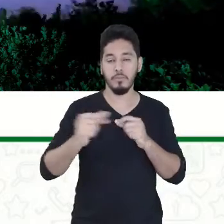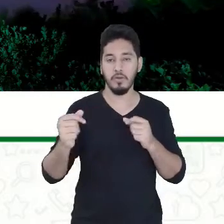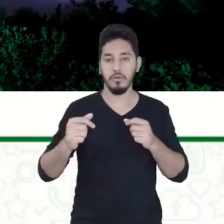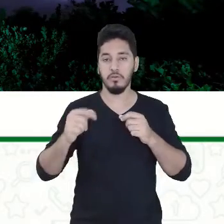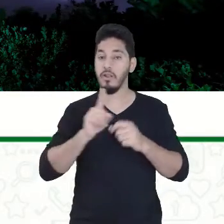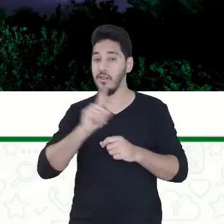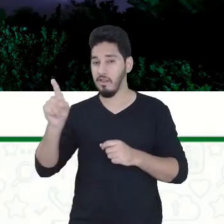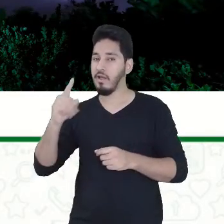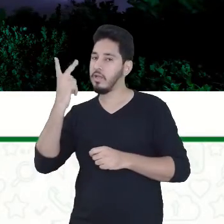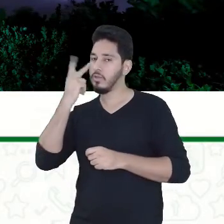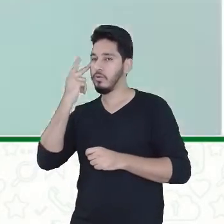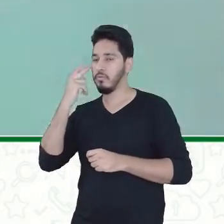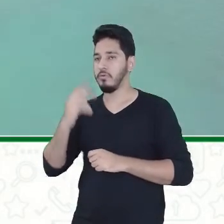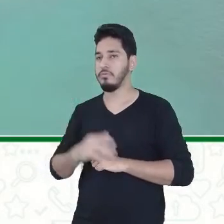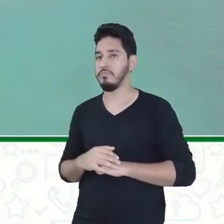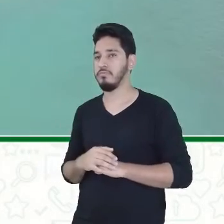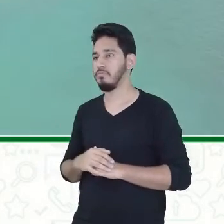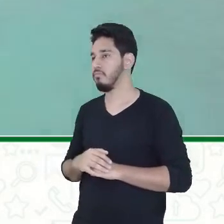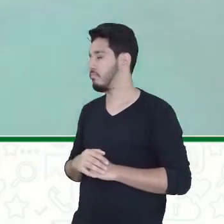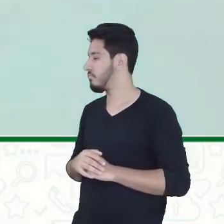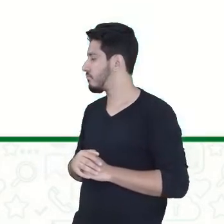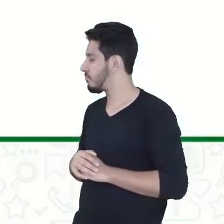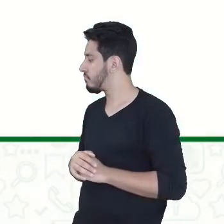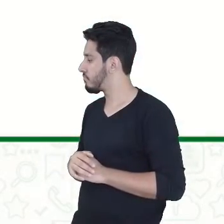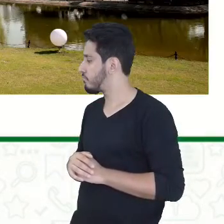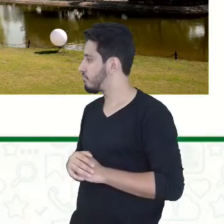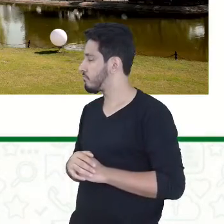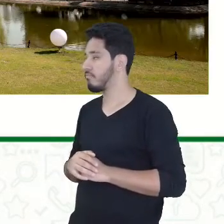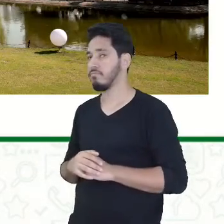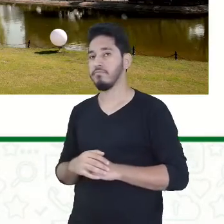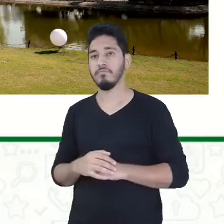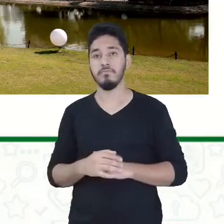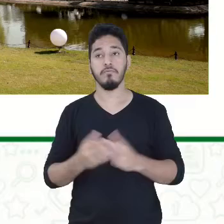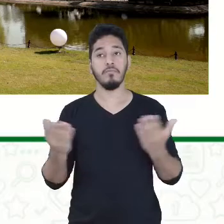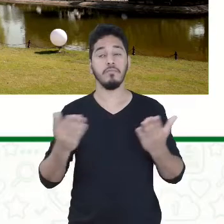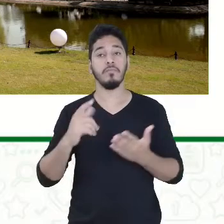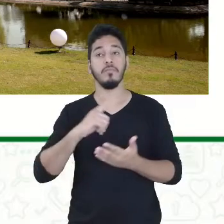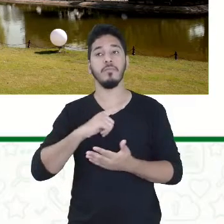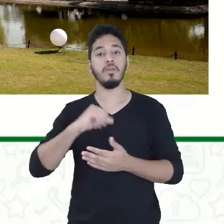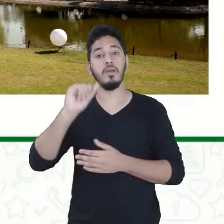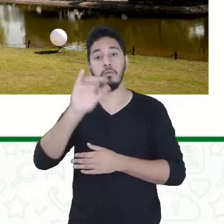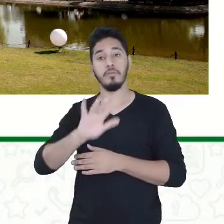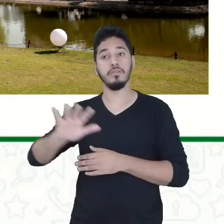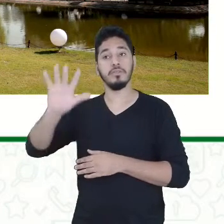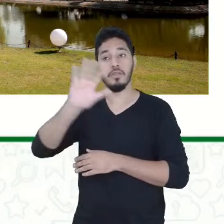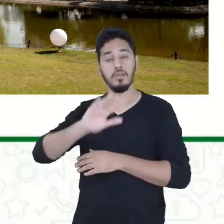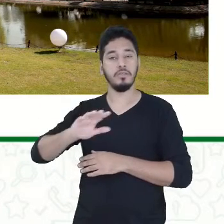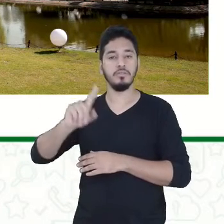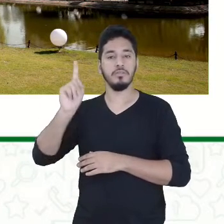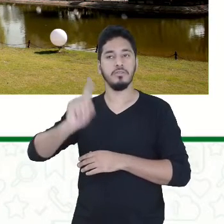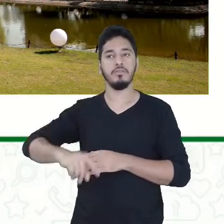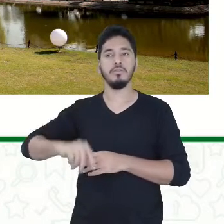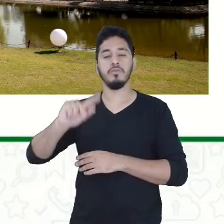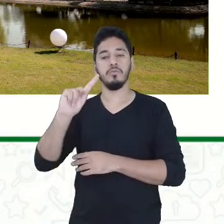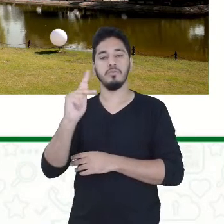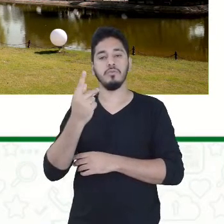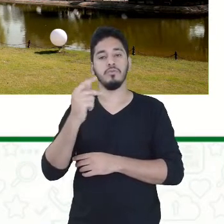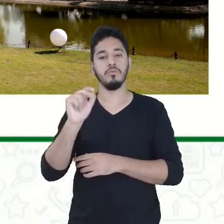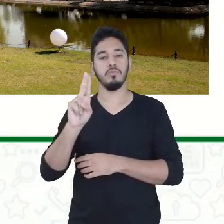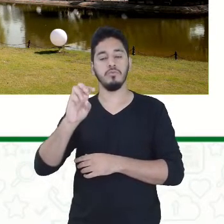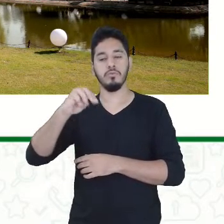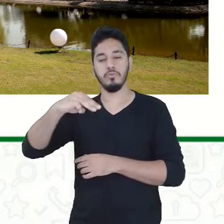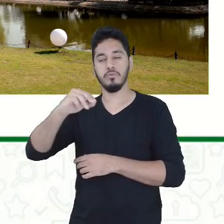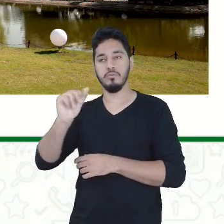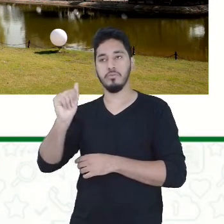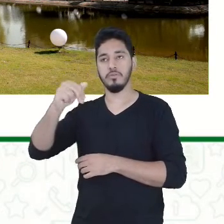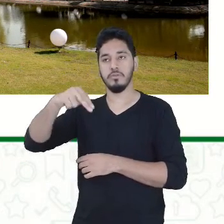é mais comum. E aí eu trago para vocês aqui a paisagem humanizada, que é uma paisagem aí, ó. Essa